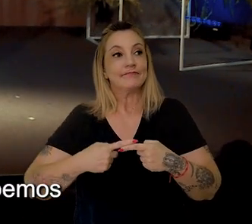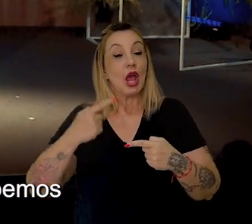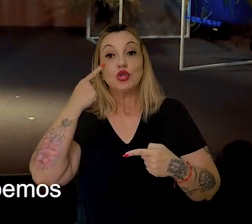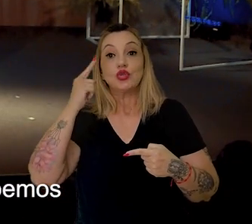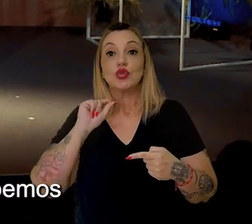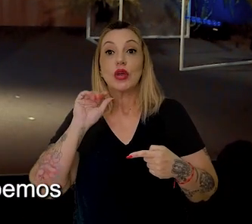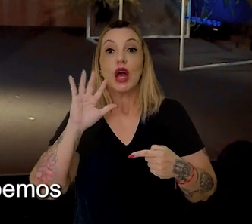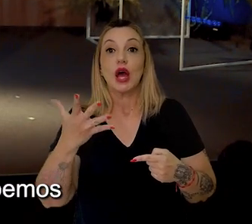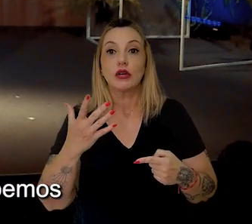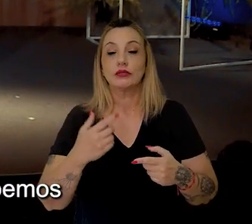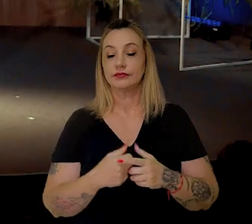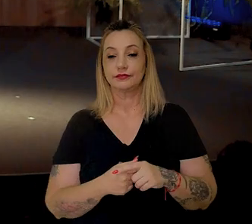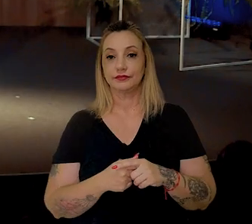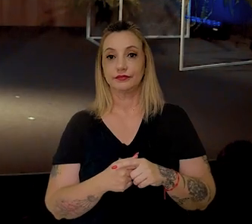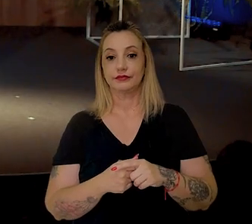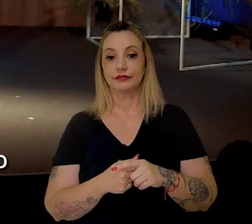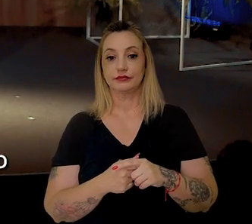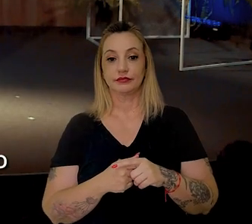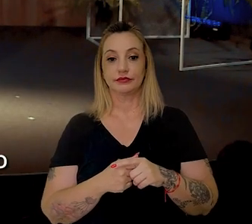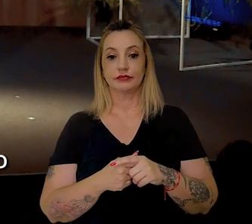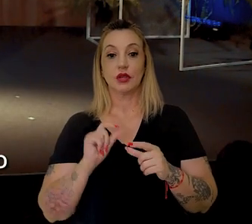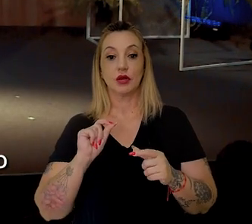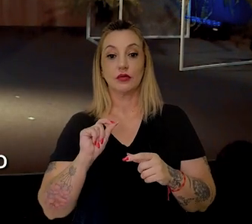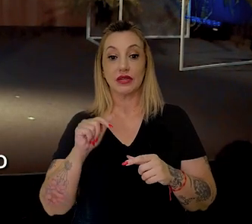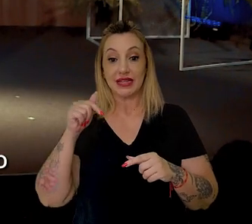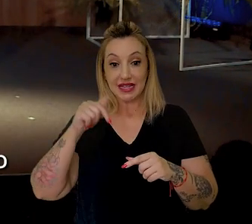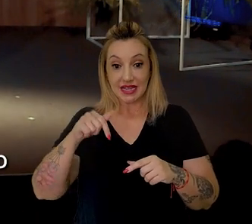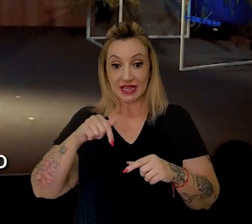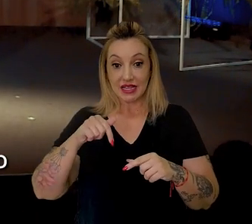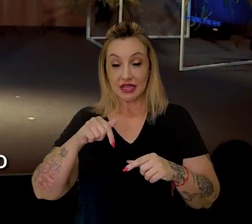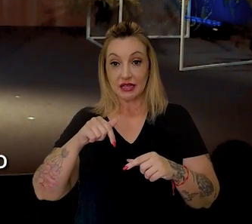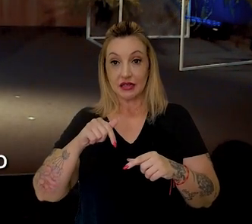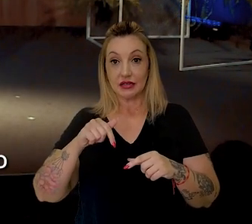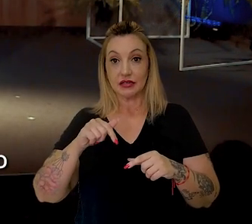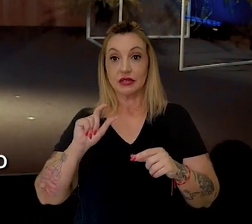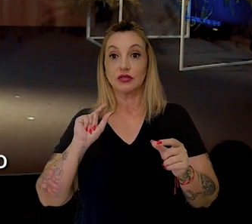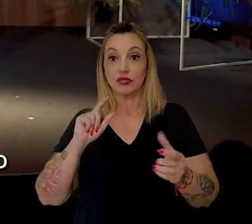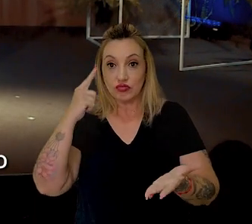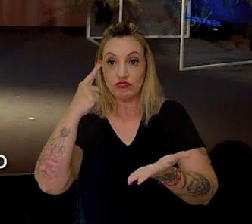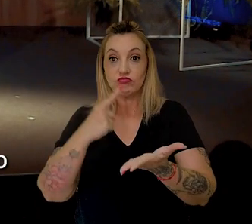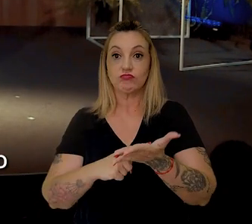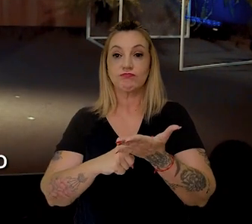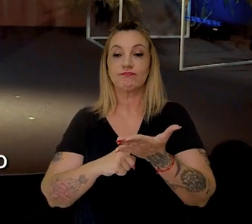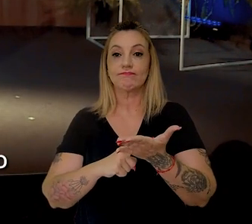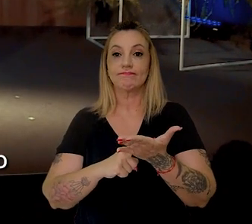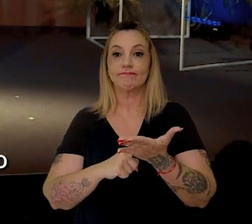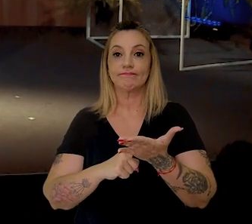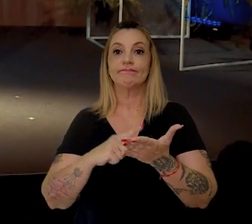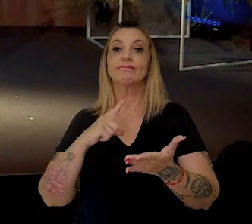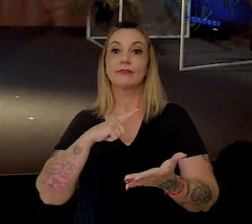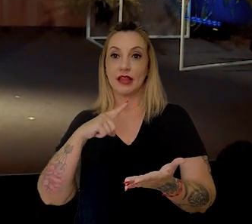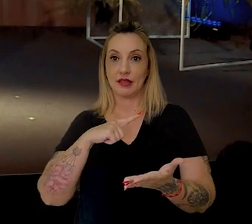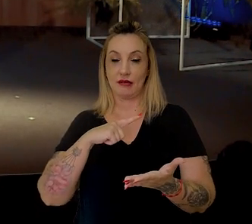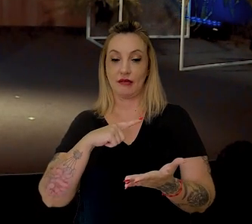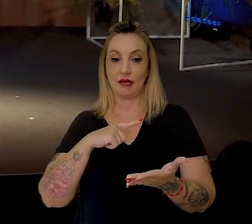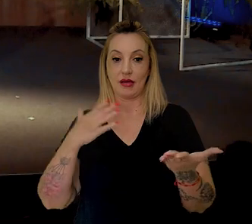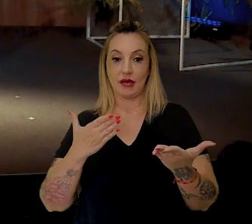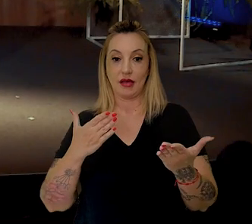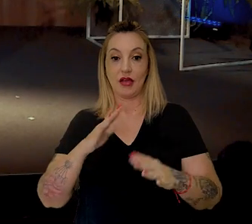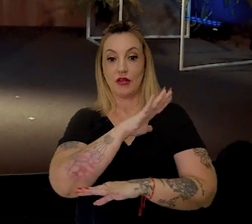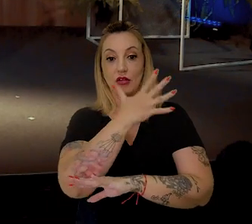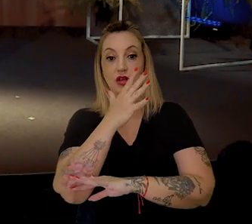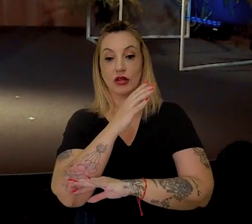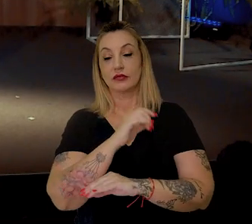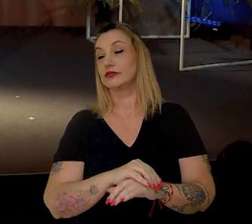nós não sabemos o que vai acontecer com esse ativo que nós temos né Eh Florestal